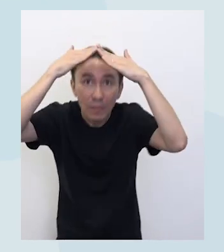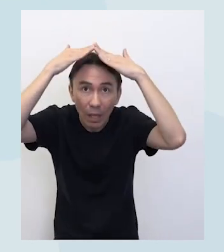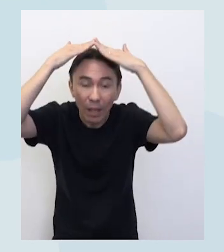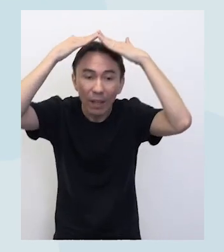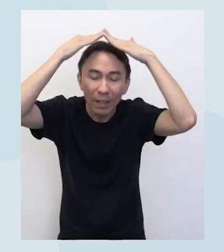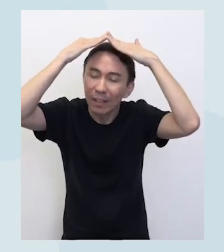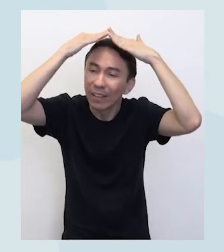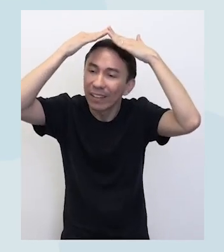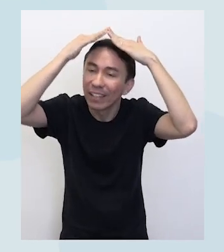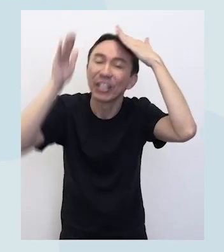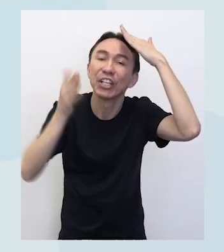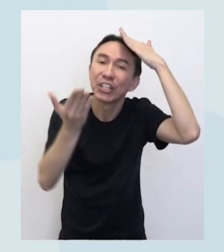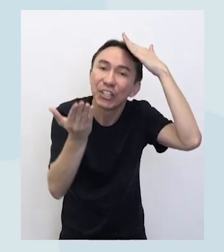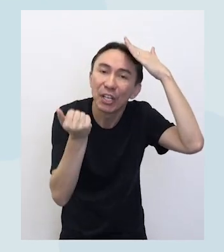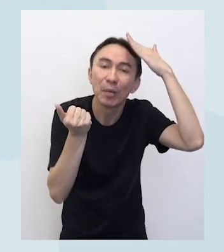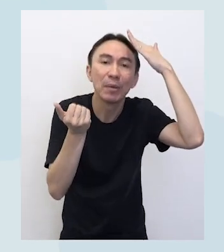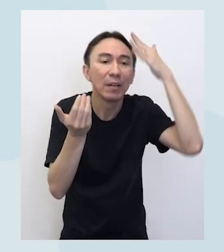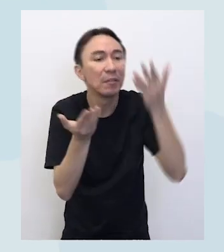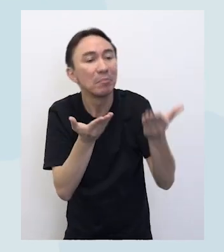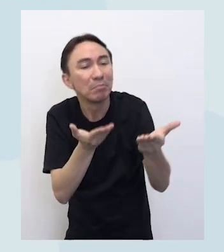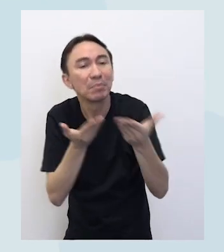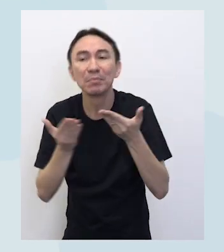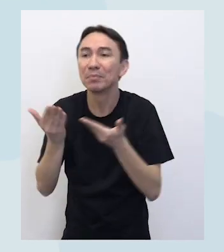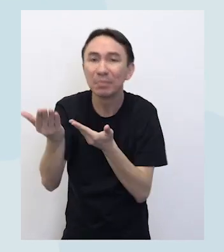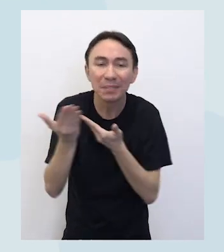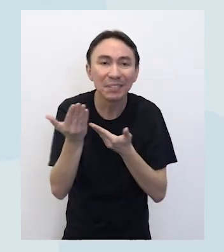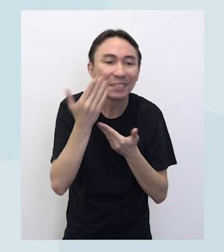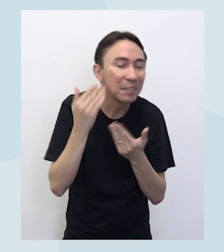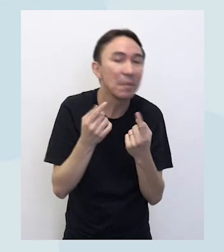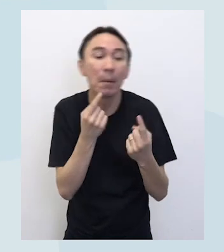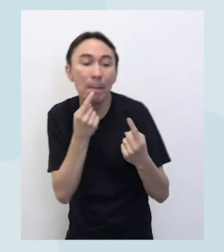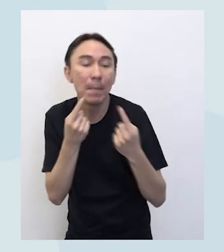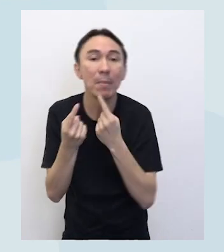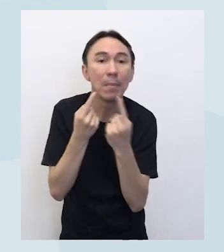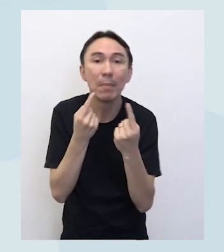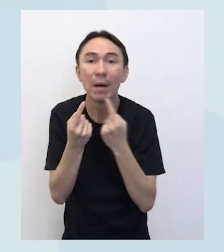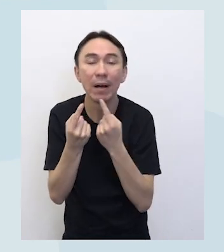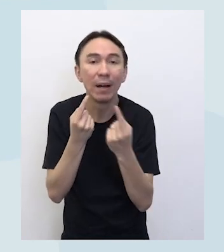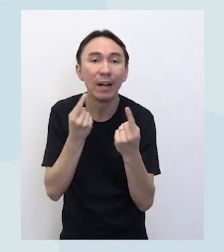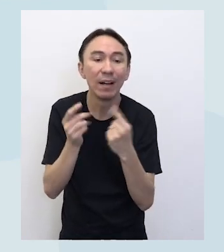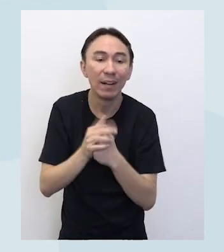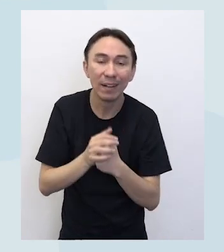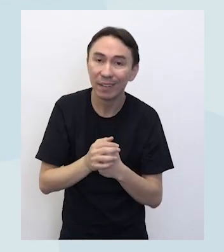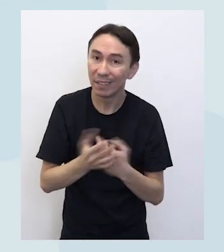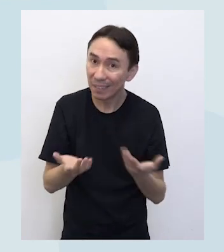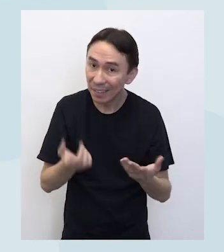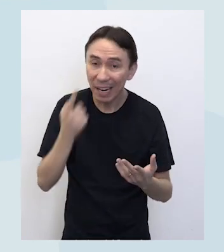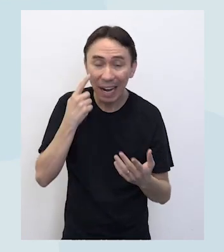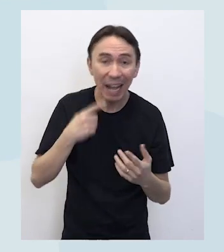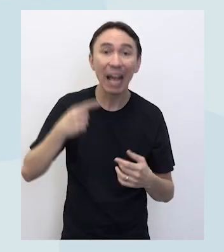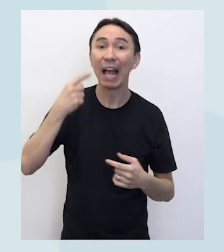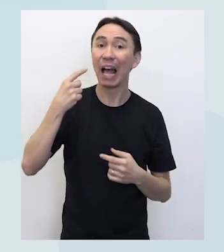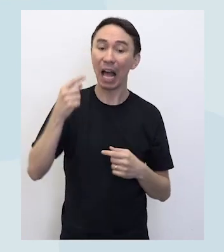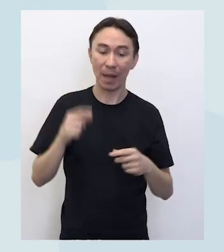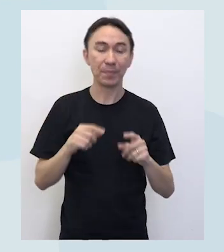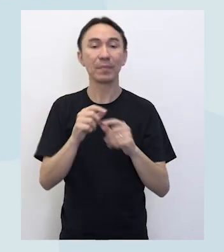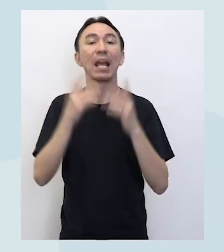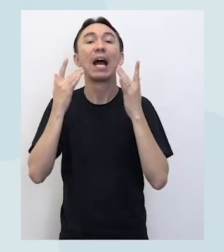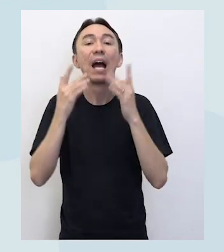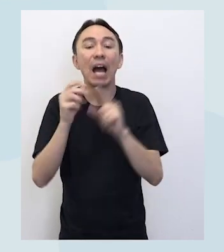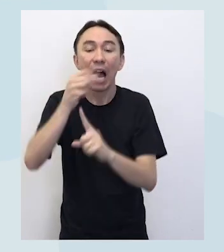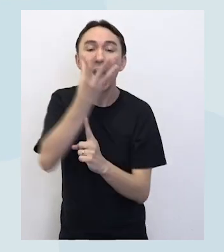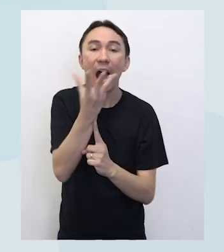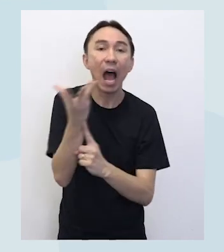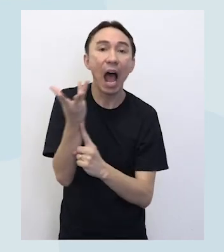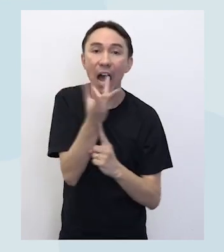pessoas, né, vai convidar a pessoa que esteja passando na rua para interagir com ele. Então, você tem esse entrelaço entre a arte visual, que é justamente quando